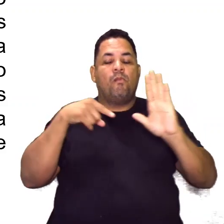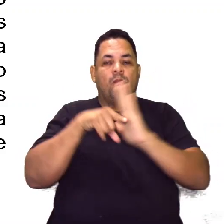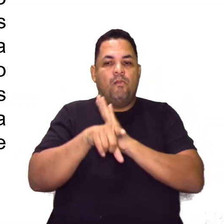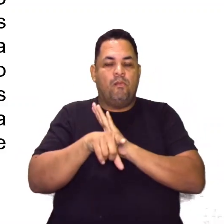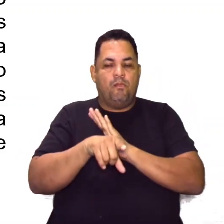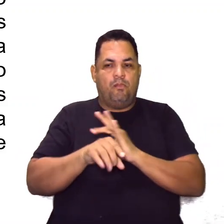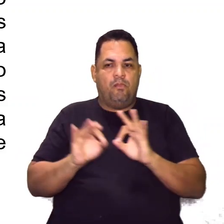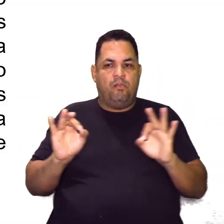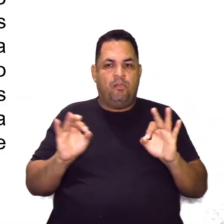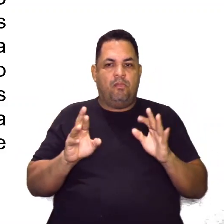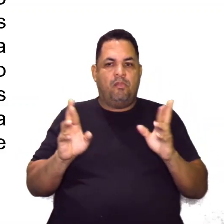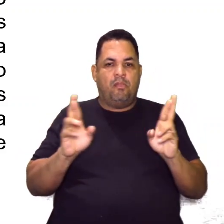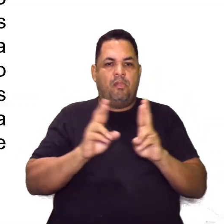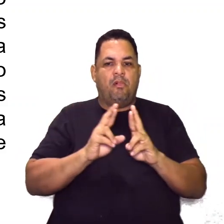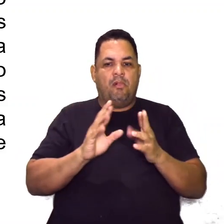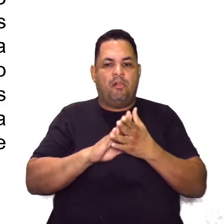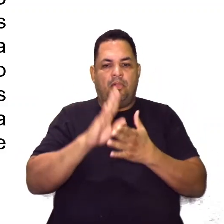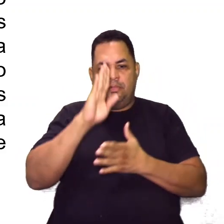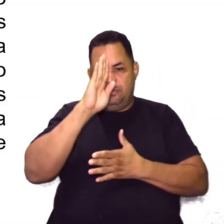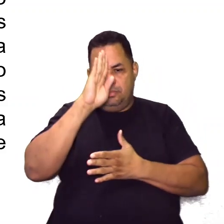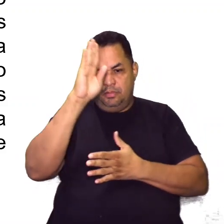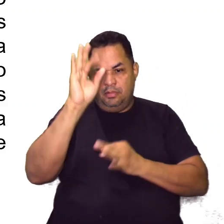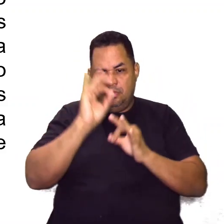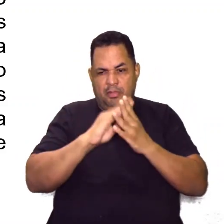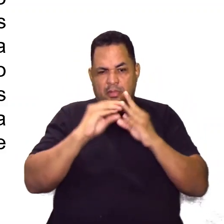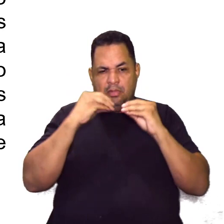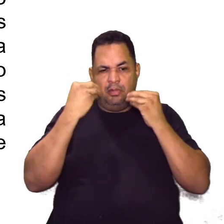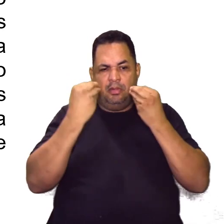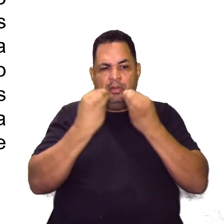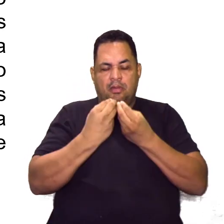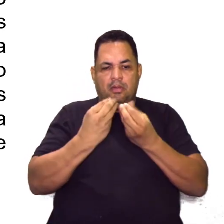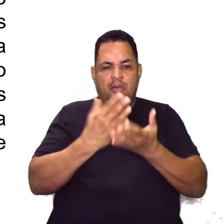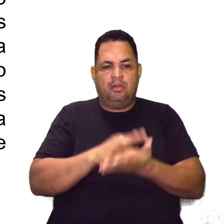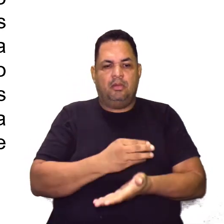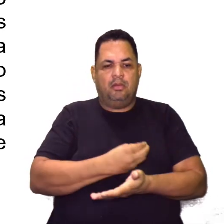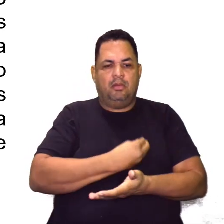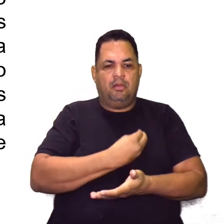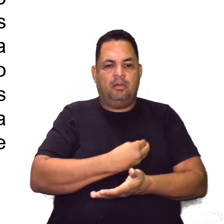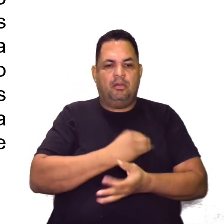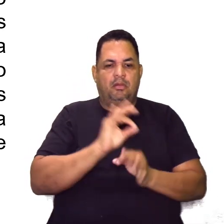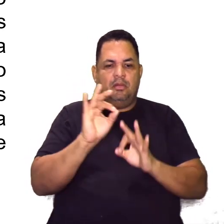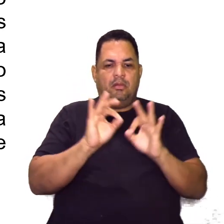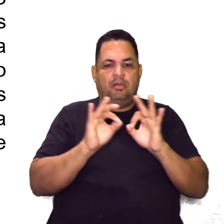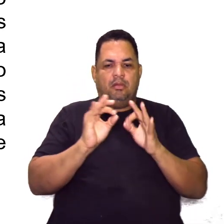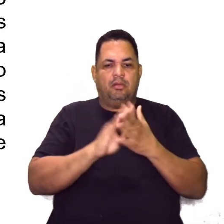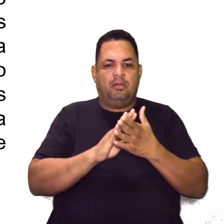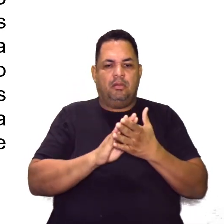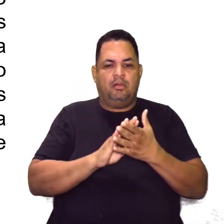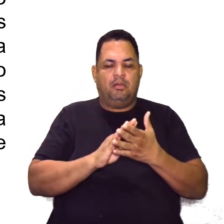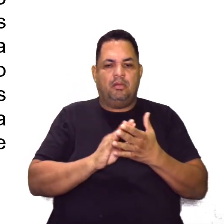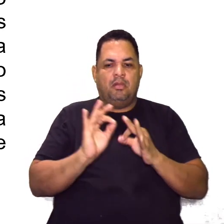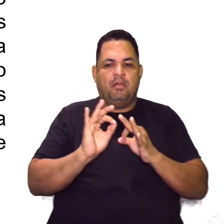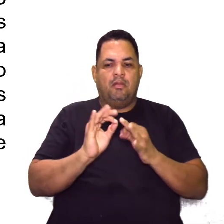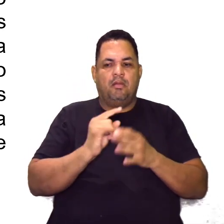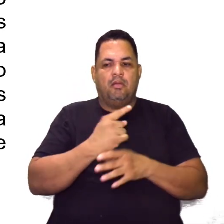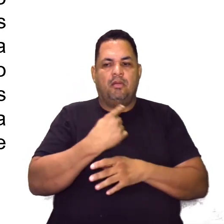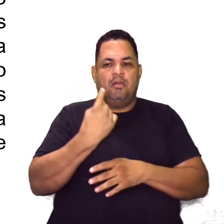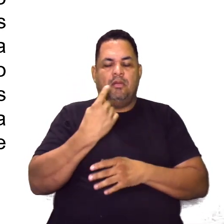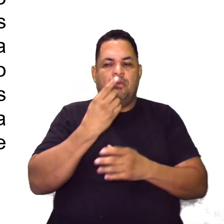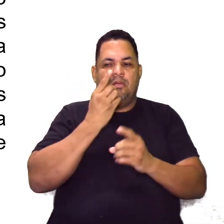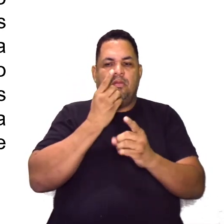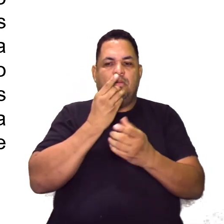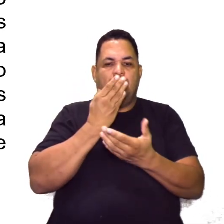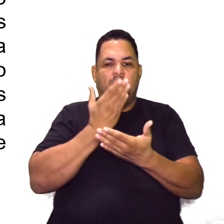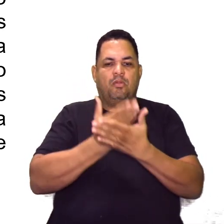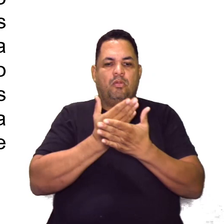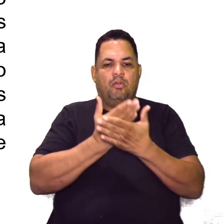o elemento-chave da substância viva. Olha aí, em química orgânica, nós estudamos o